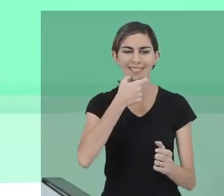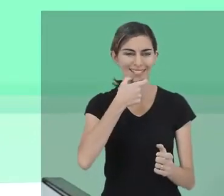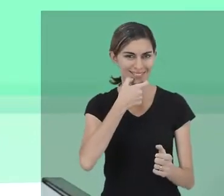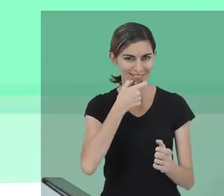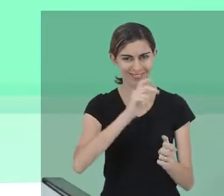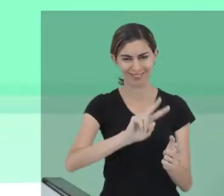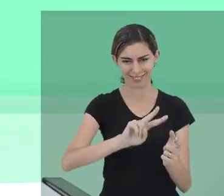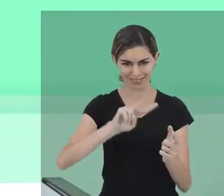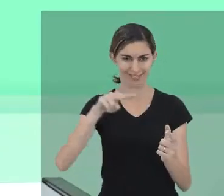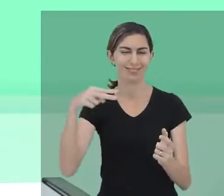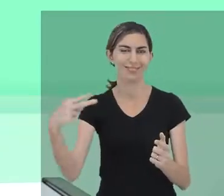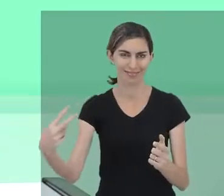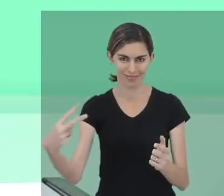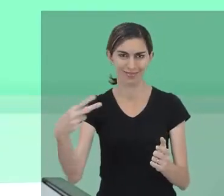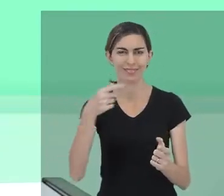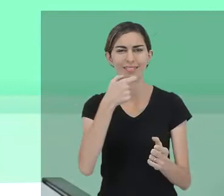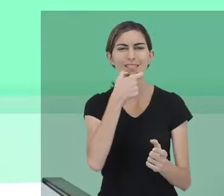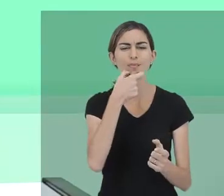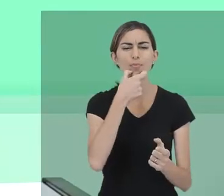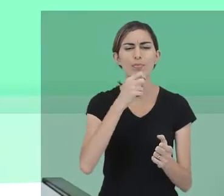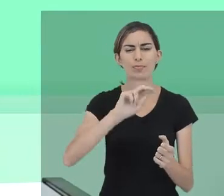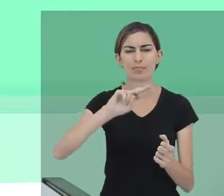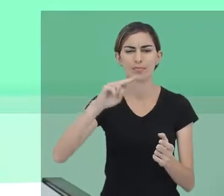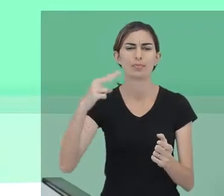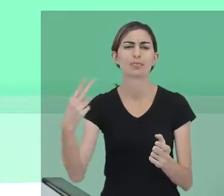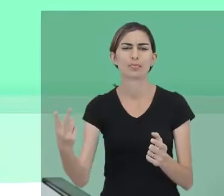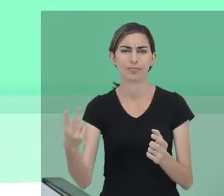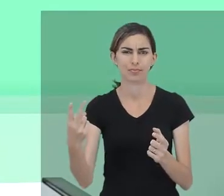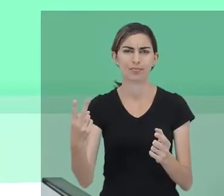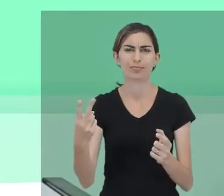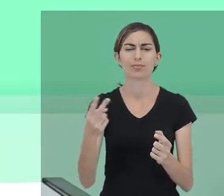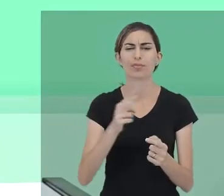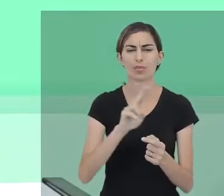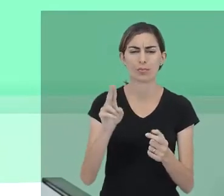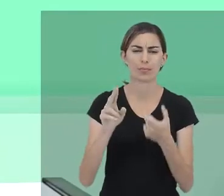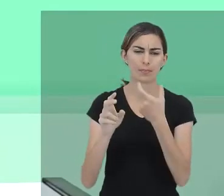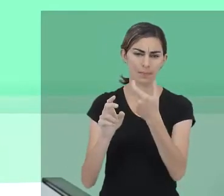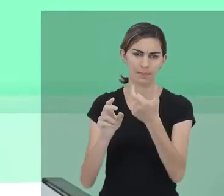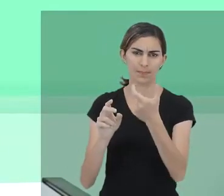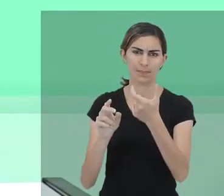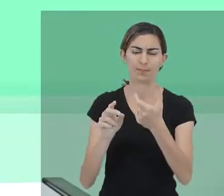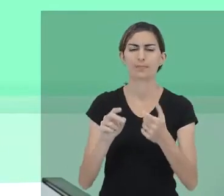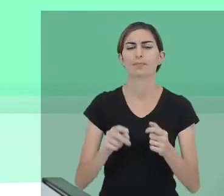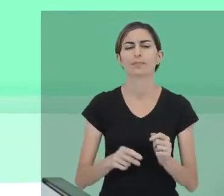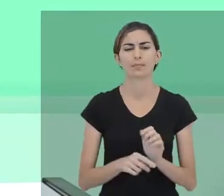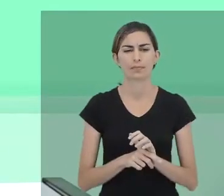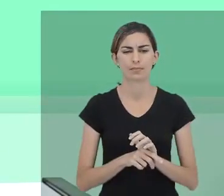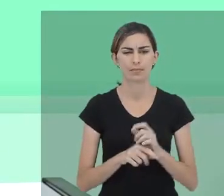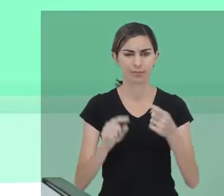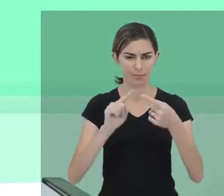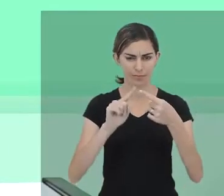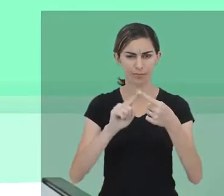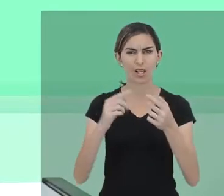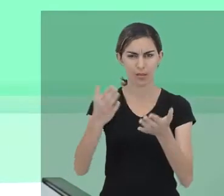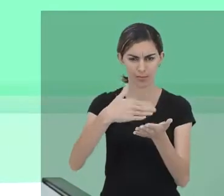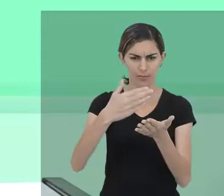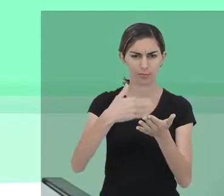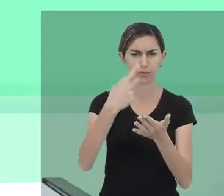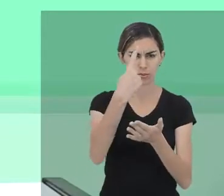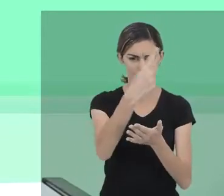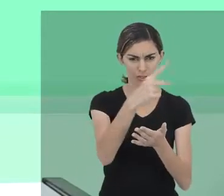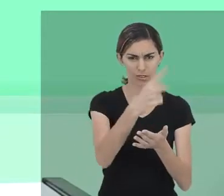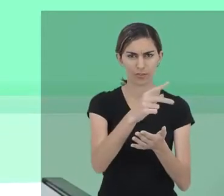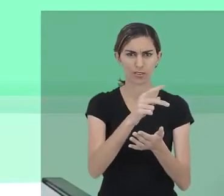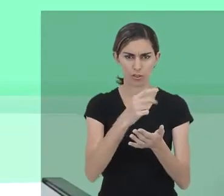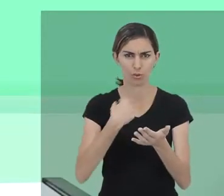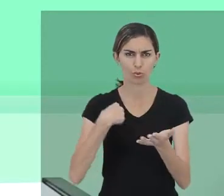chain management. Okay? Supply chain manager. Okay? Na apostila de